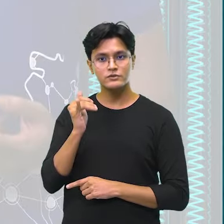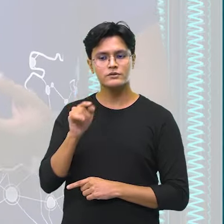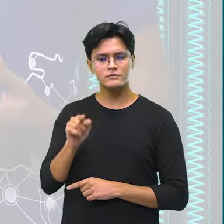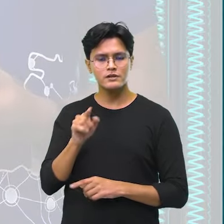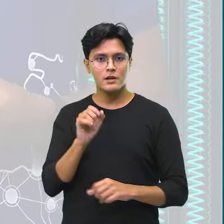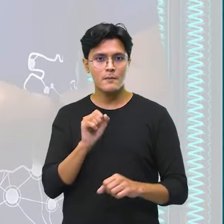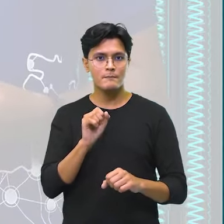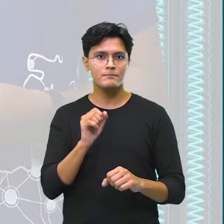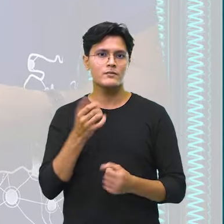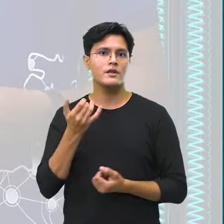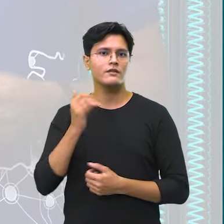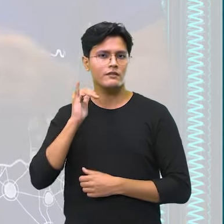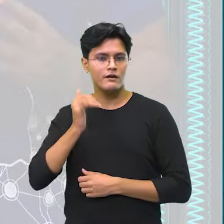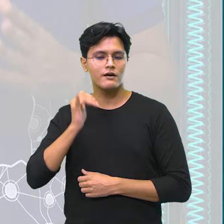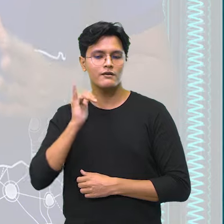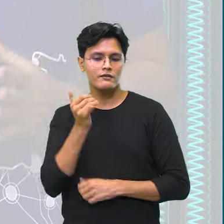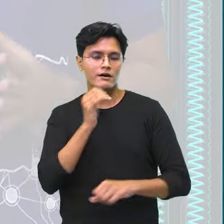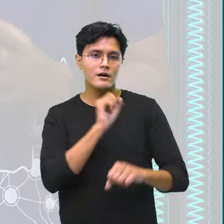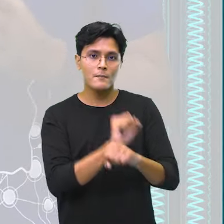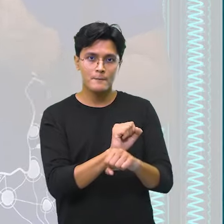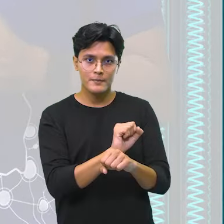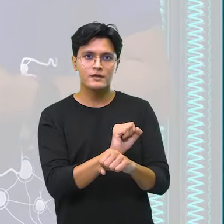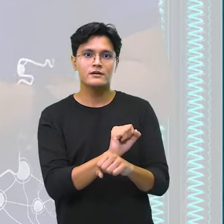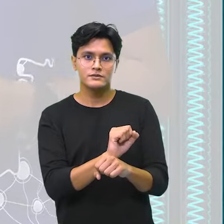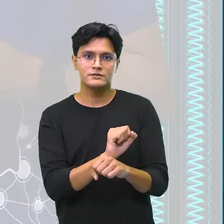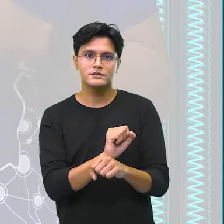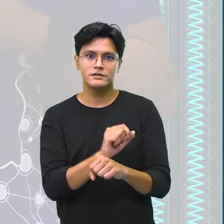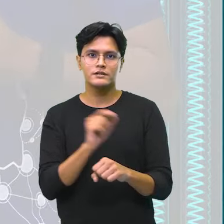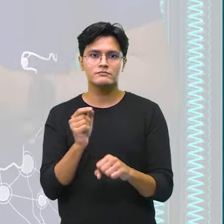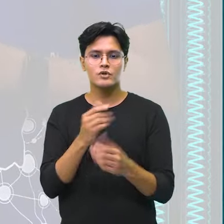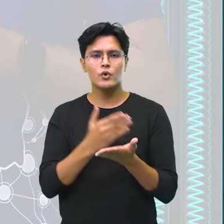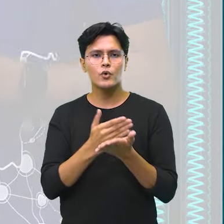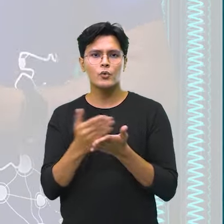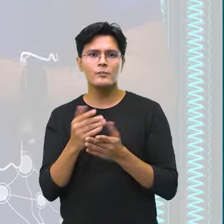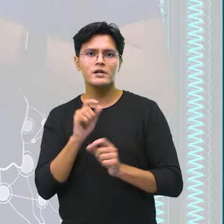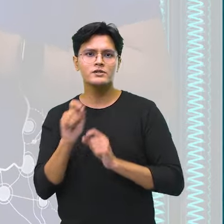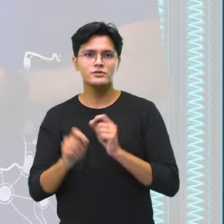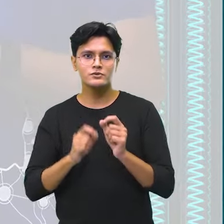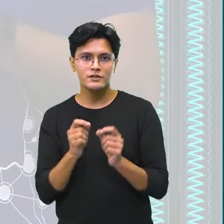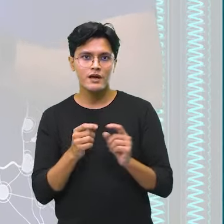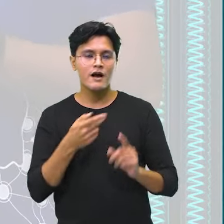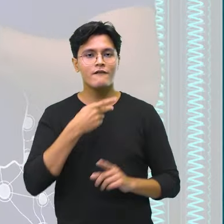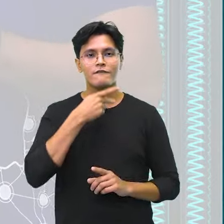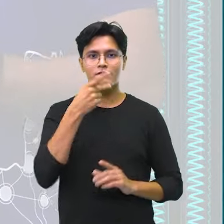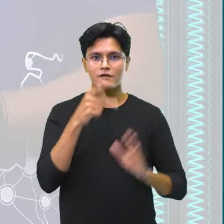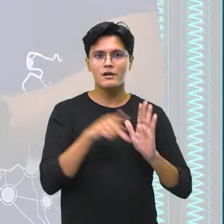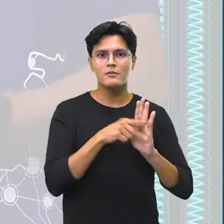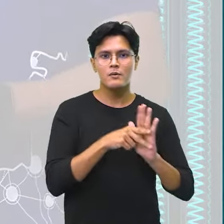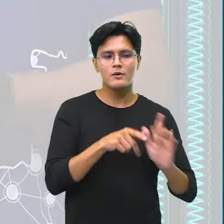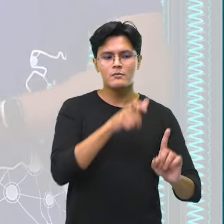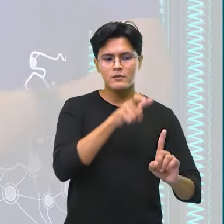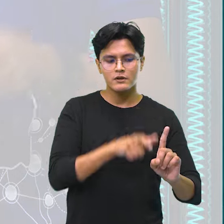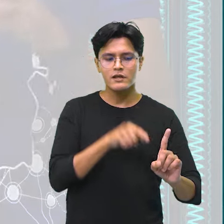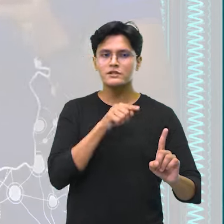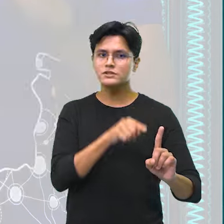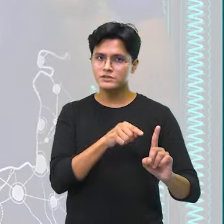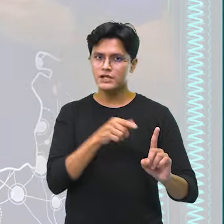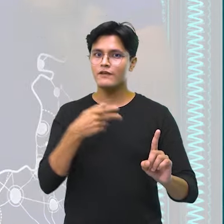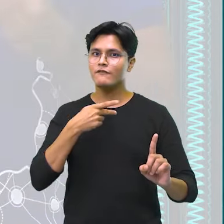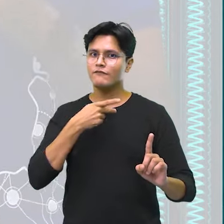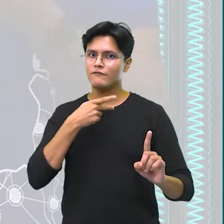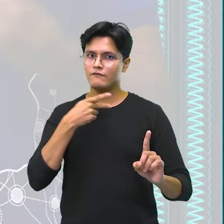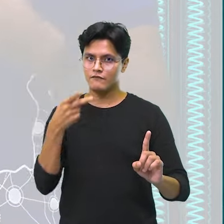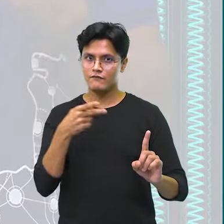pausa na sua narração e passa a citar fielmente a fala do personagem. Tá? Então ele